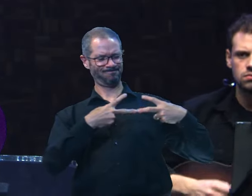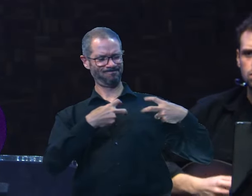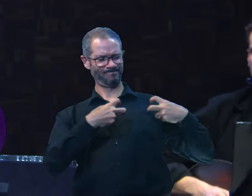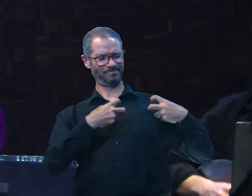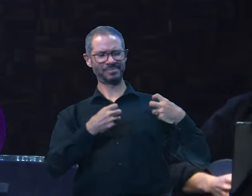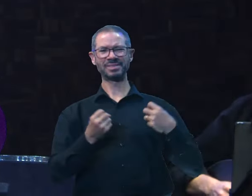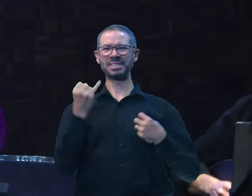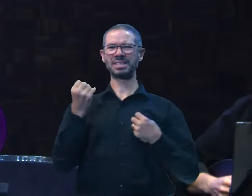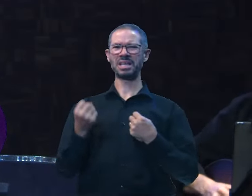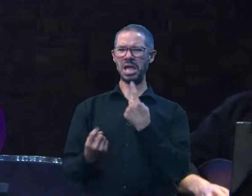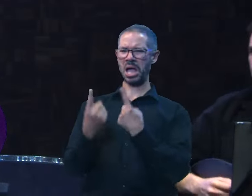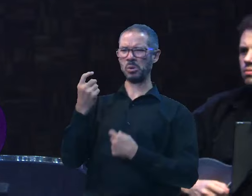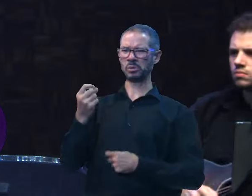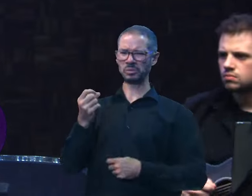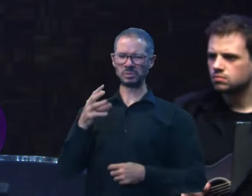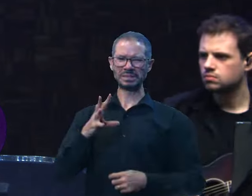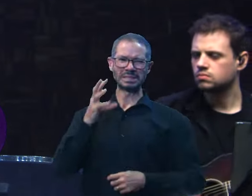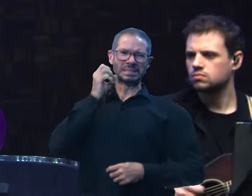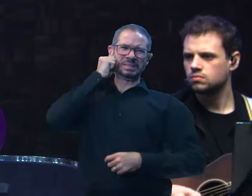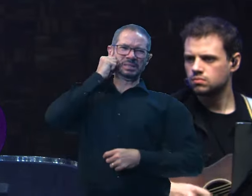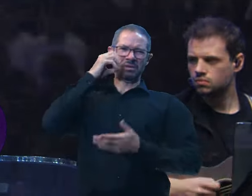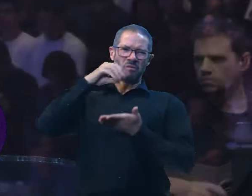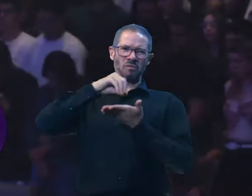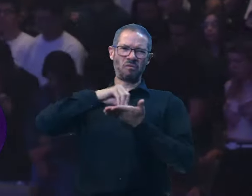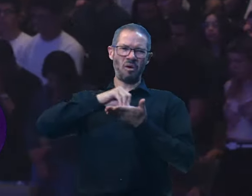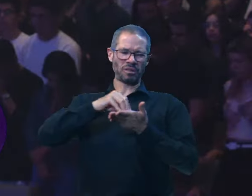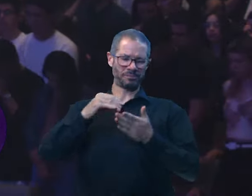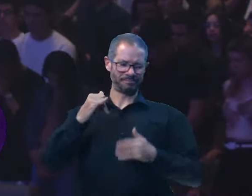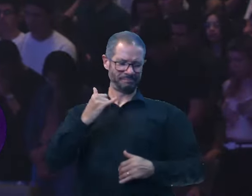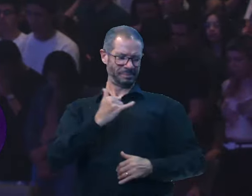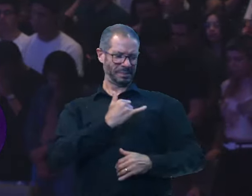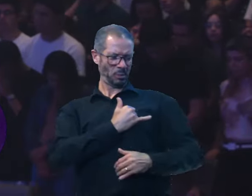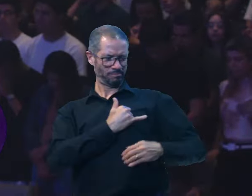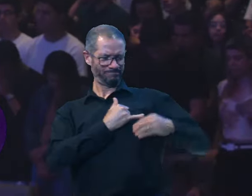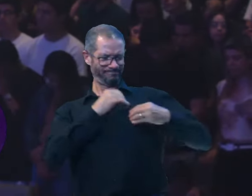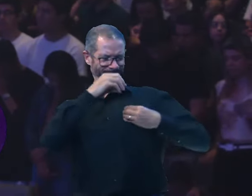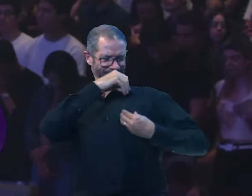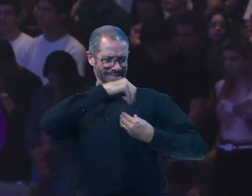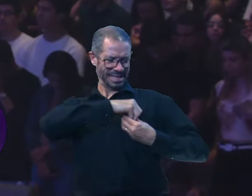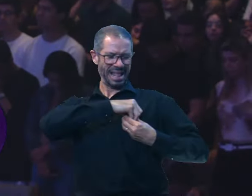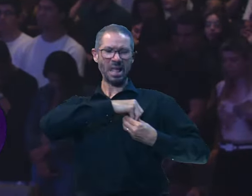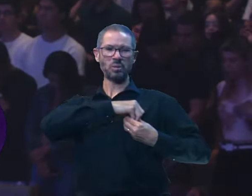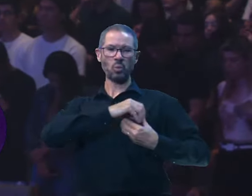Se há algo de amargura ou falta de perdão dentro de você, sonda o teu coração.